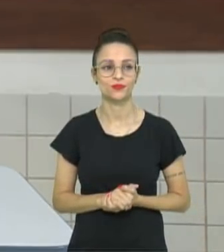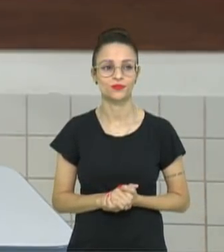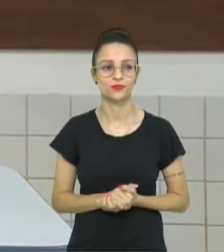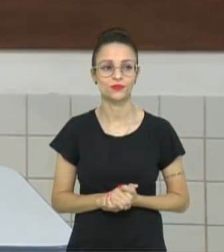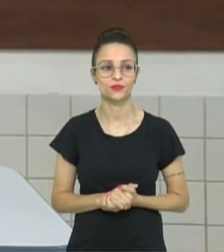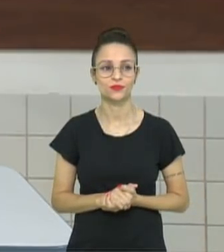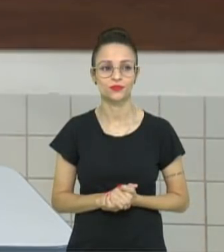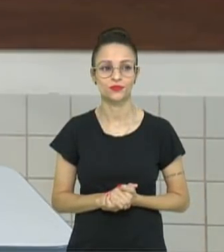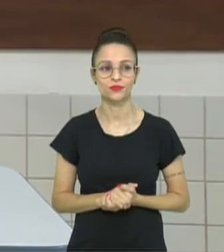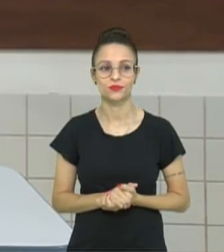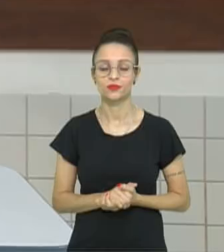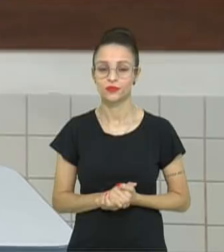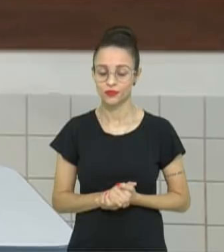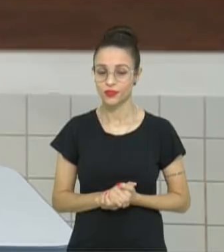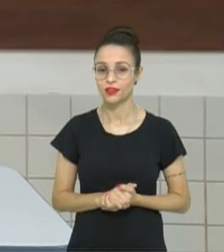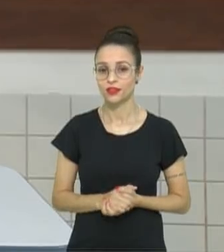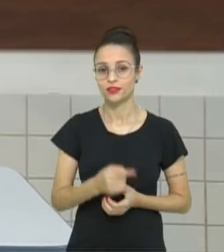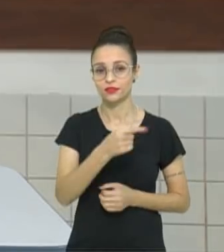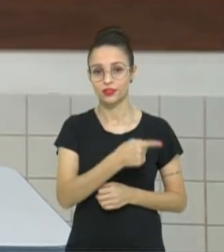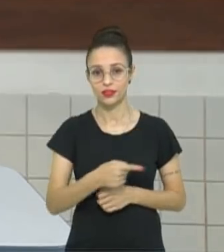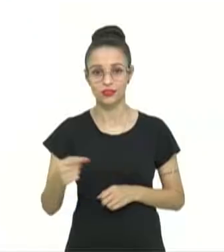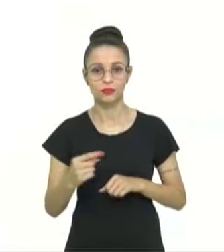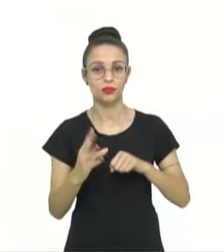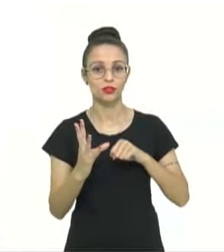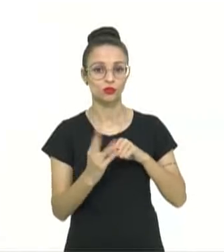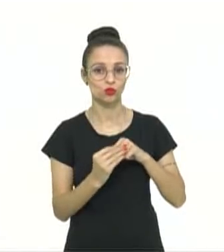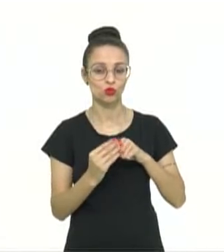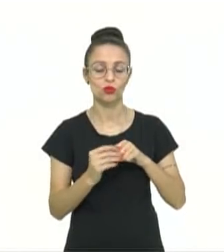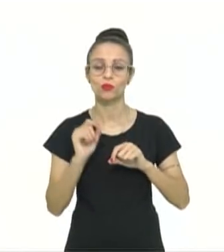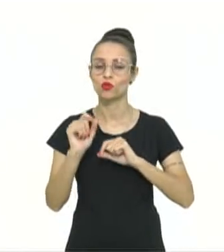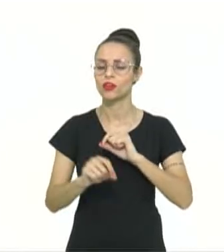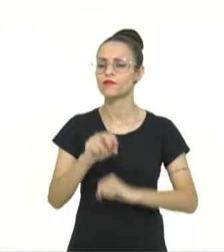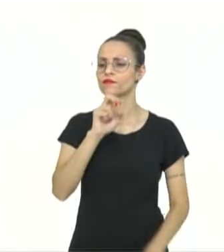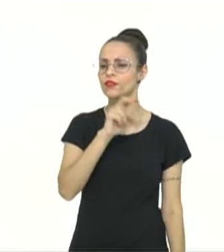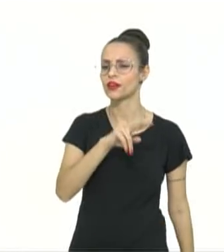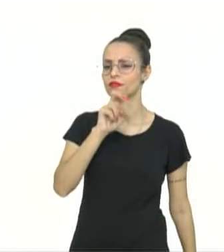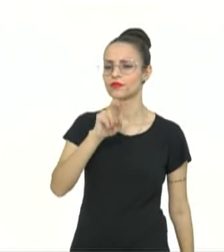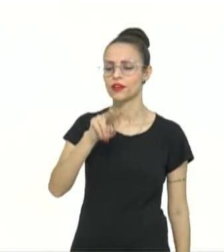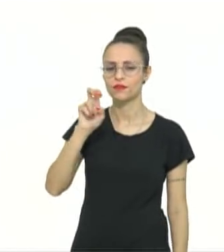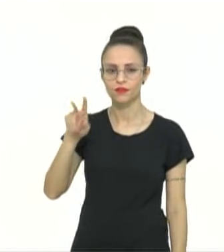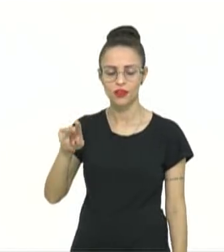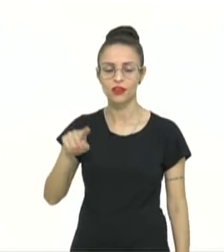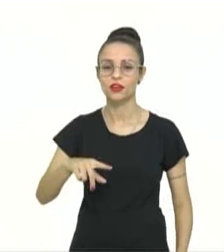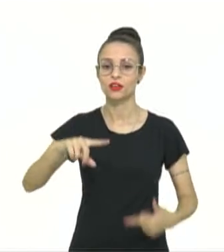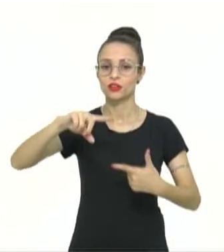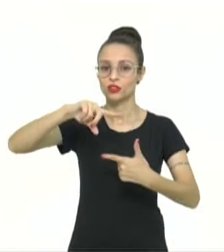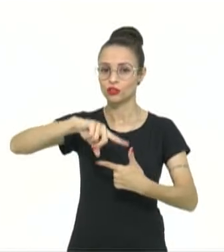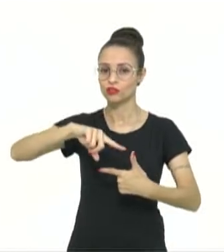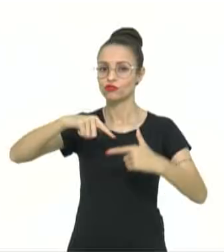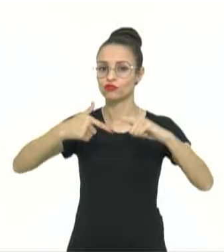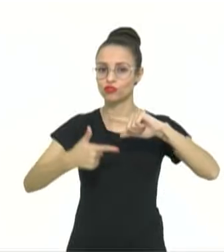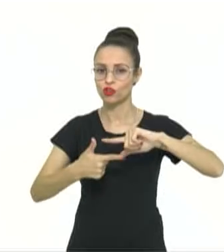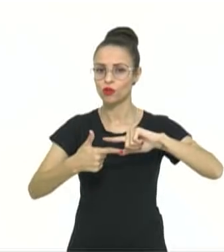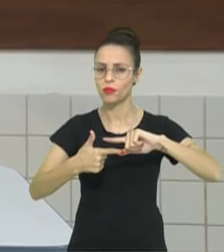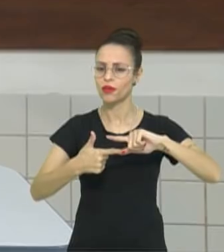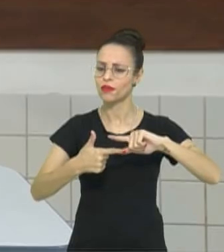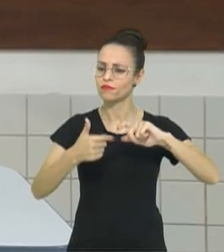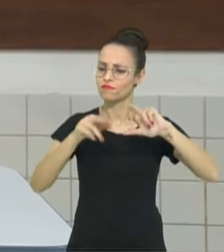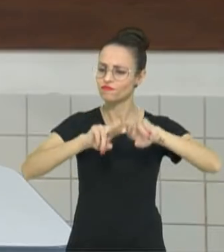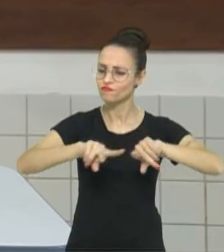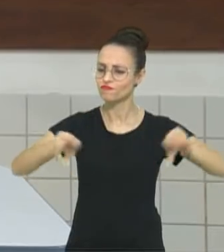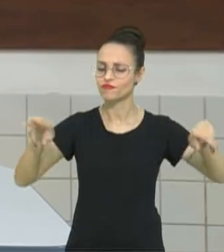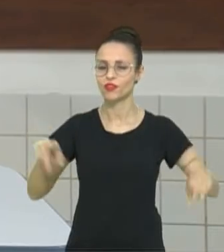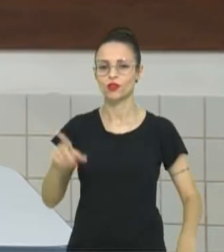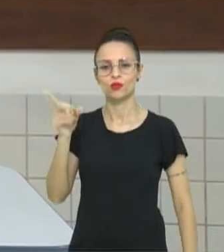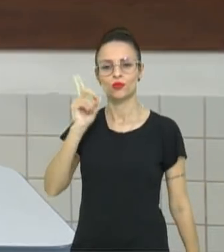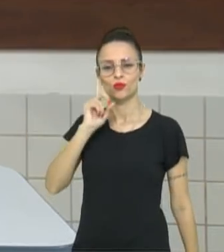aqui. Na Semana do Conhecimento, o que é que a gente tem visto, né? A geometria no nosso cotidiano, né? Já vimos